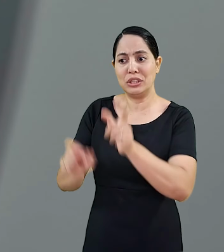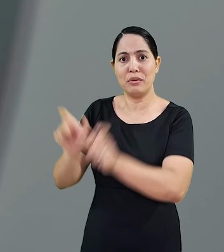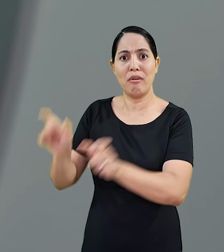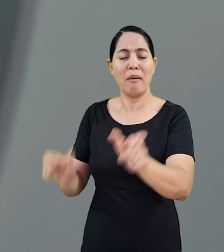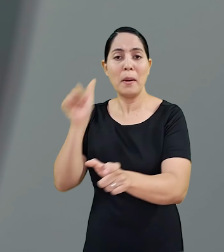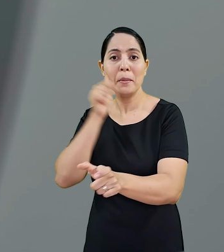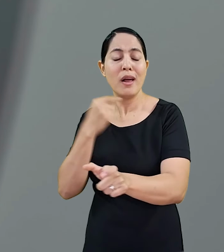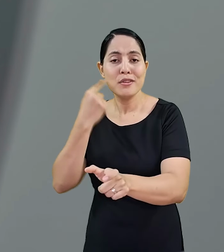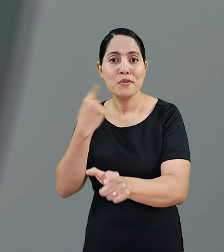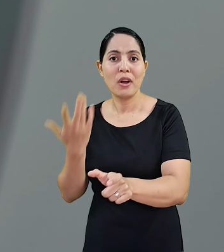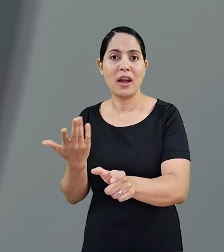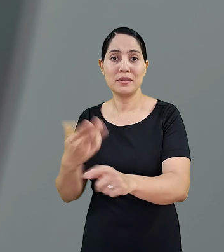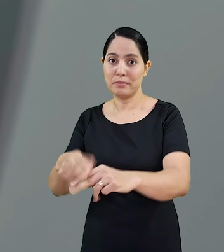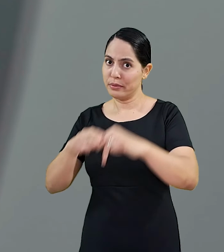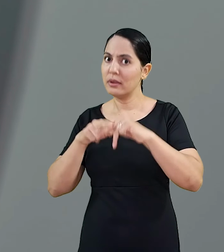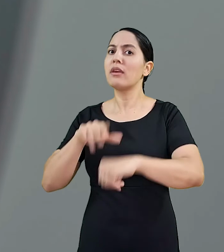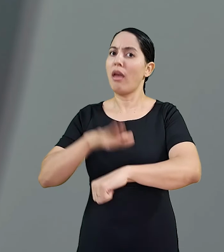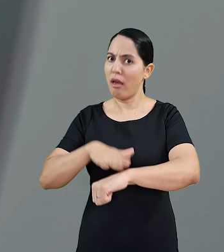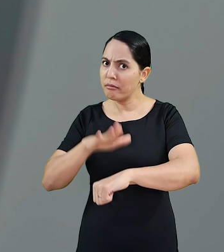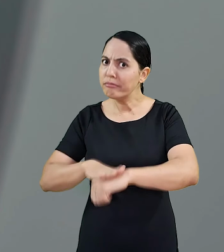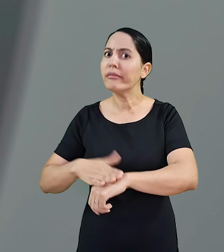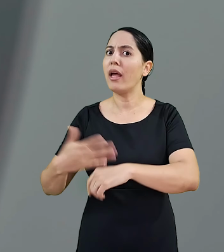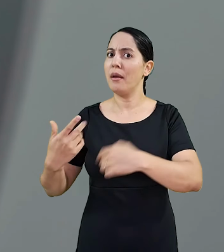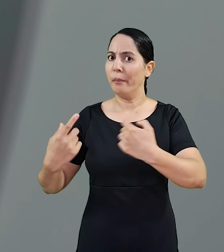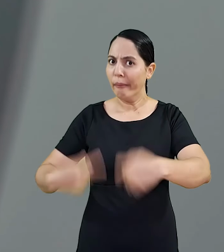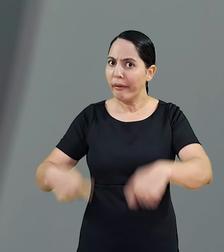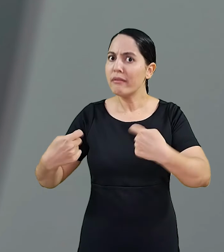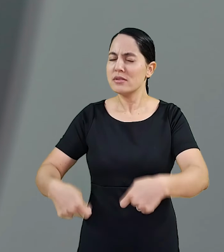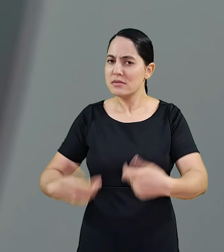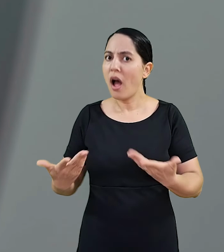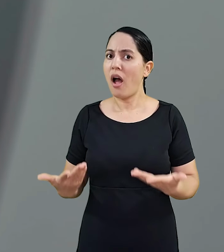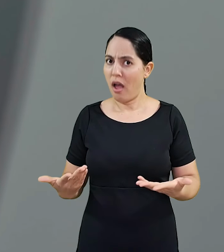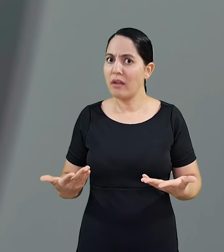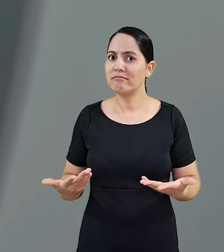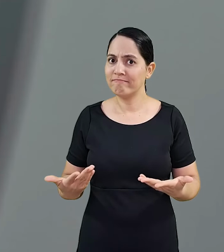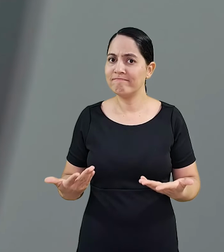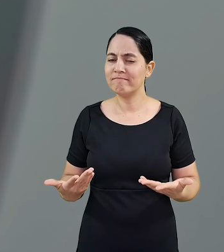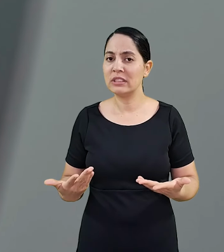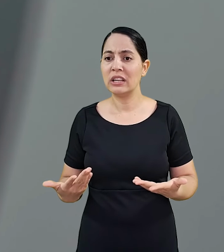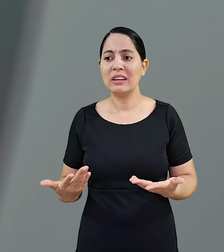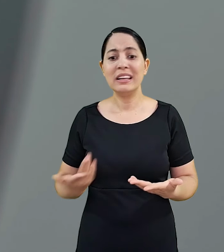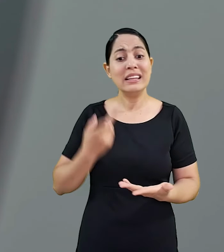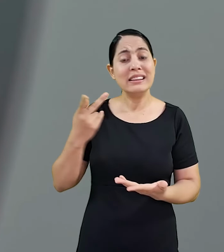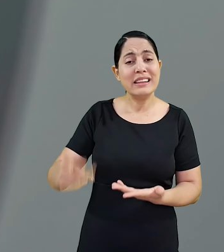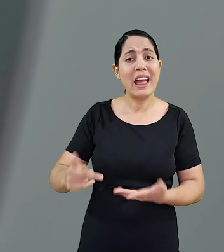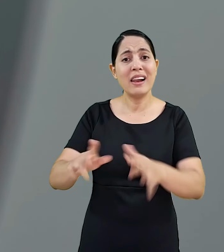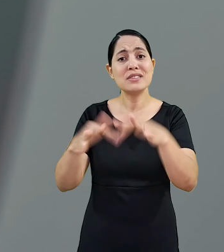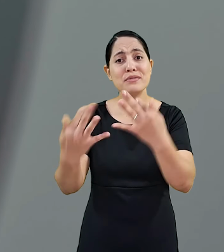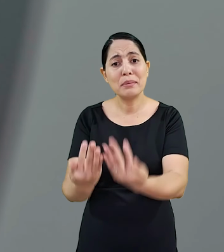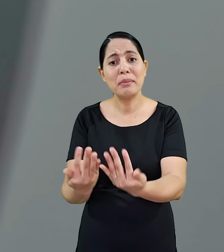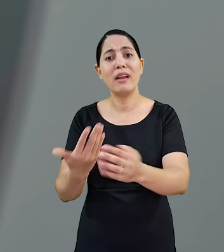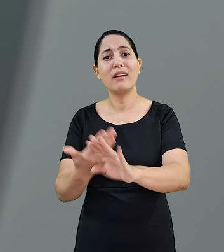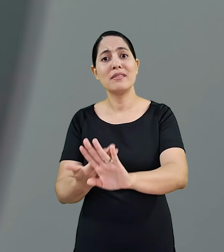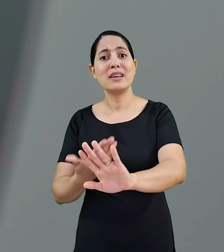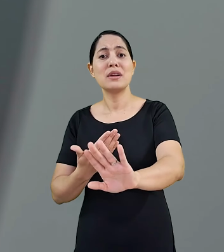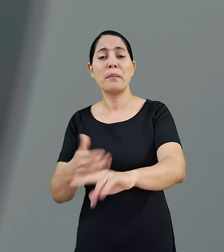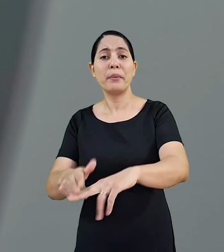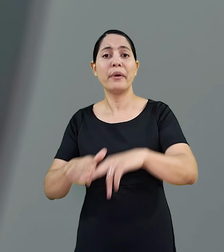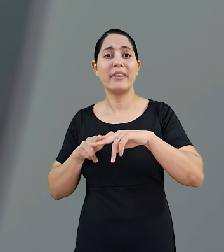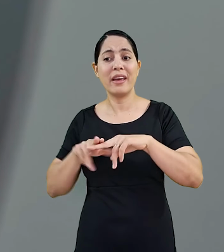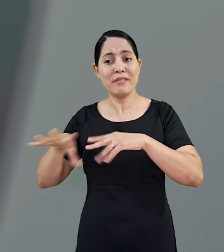têm? Porque é um tempo dedicado. É um tempo que elas talvez estão consumindo da sua família para